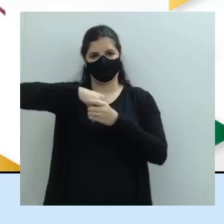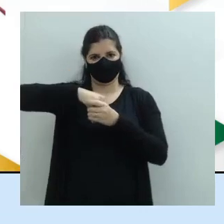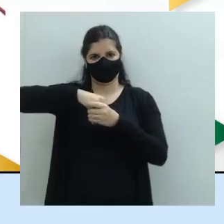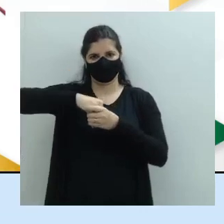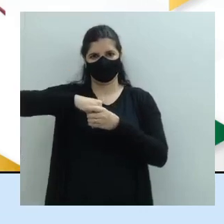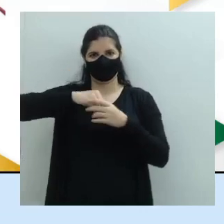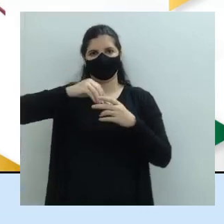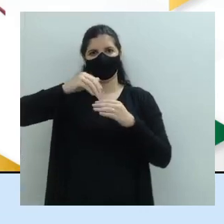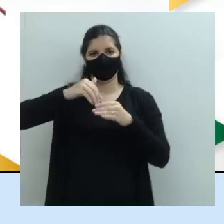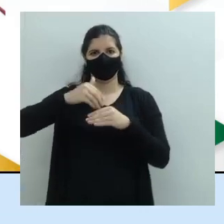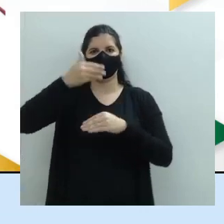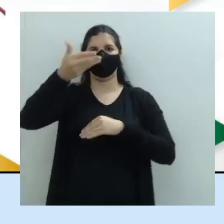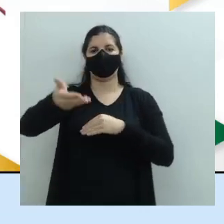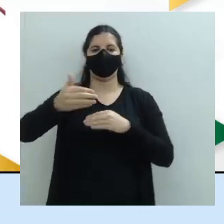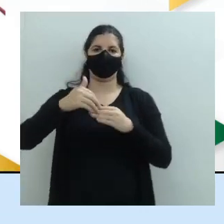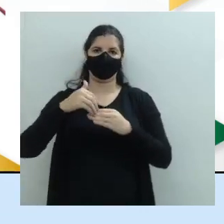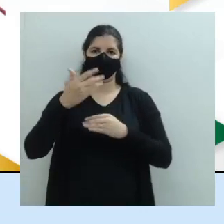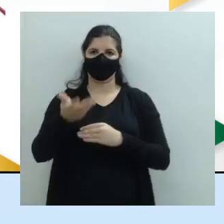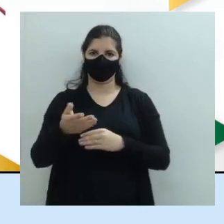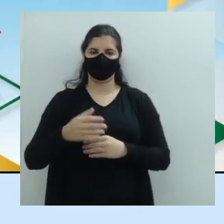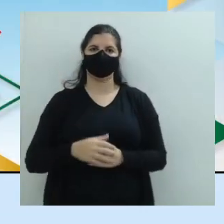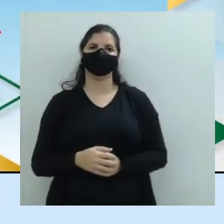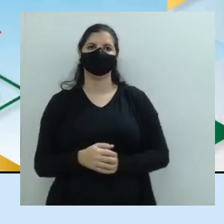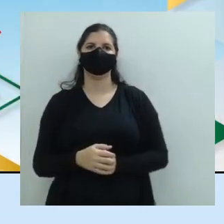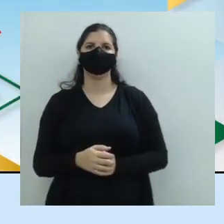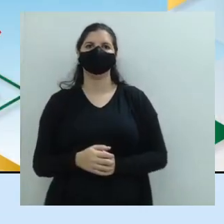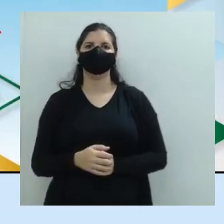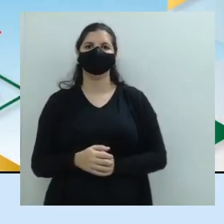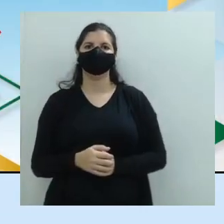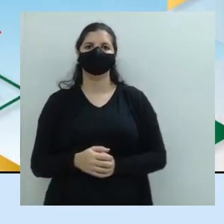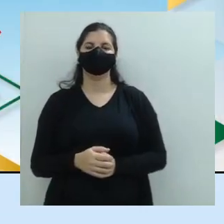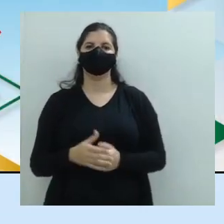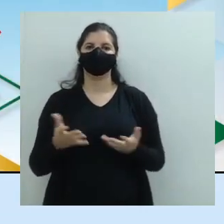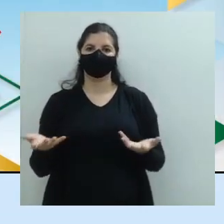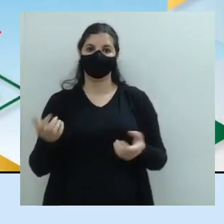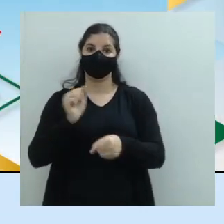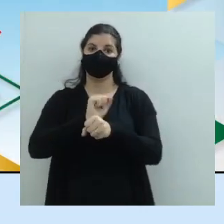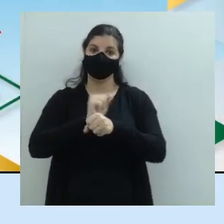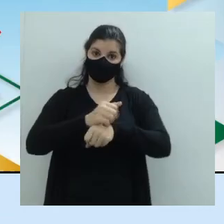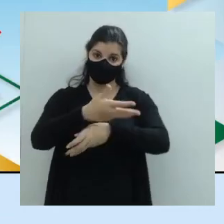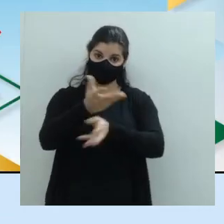os interruptores que são embutidos. Bom,